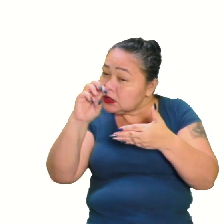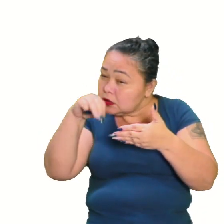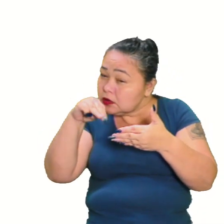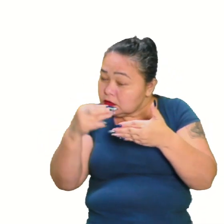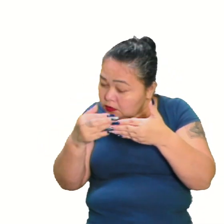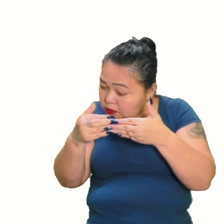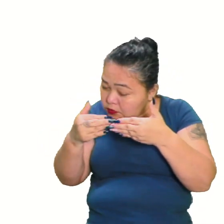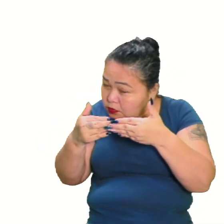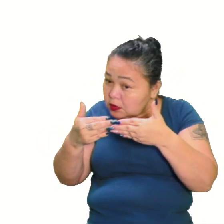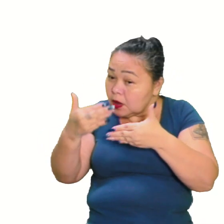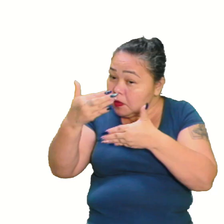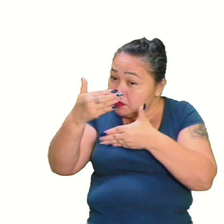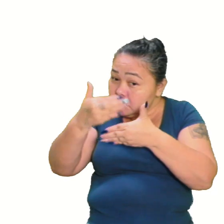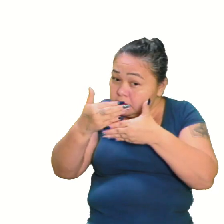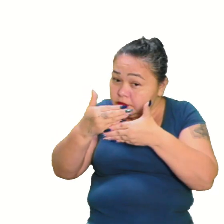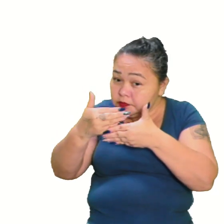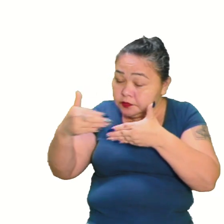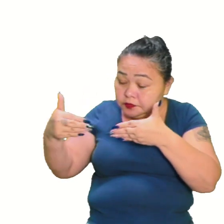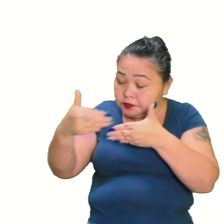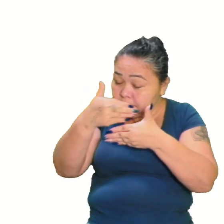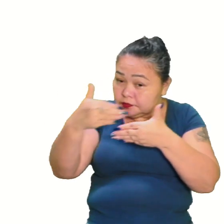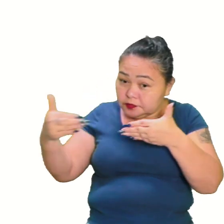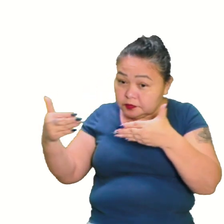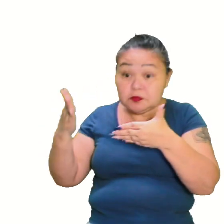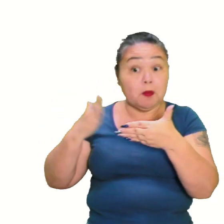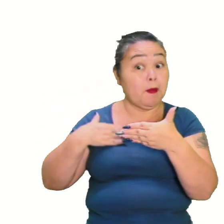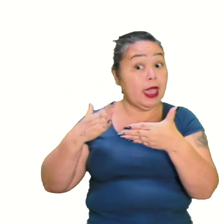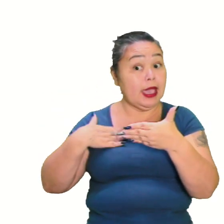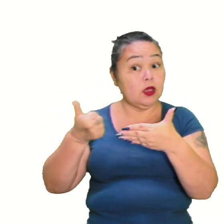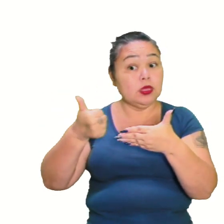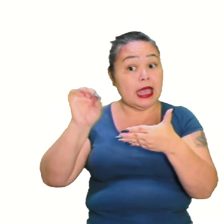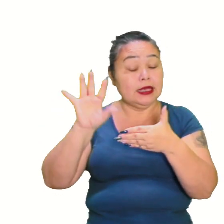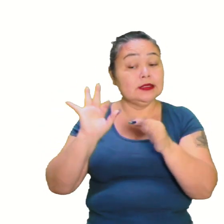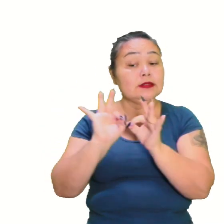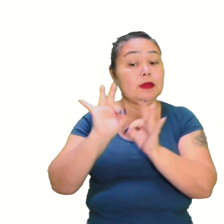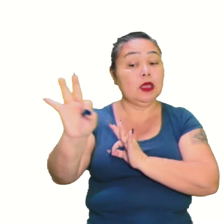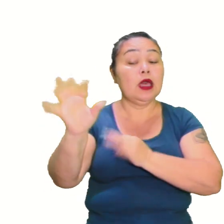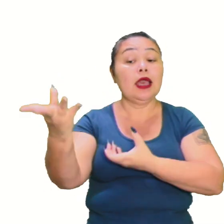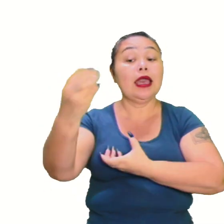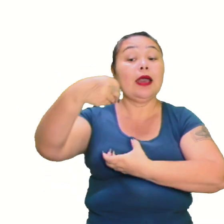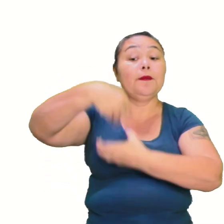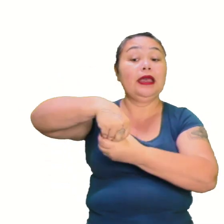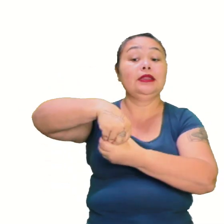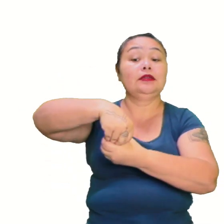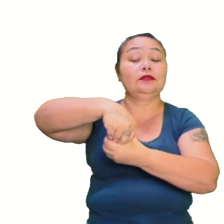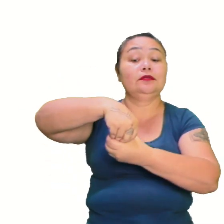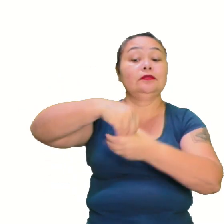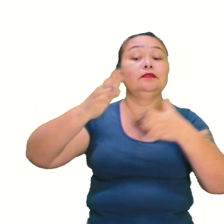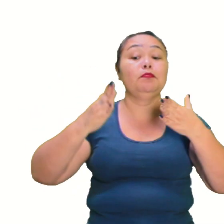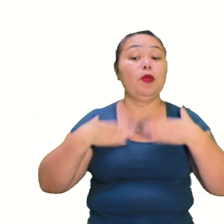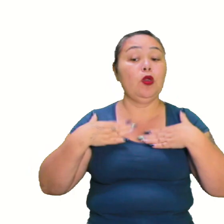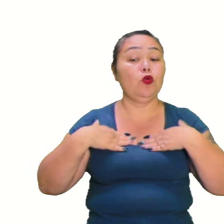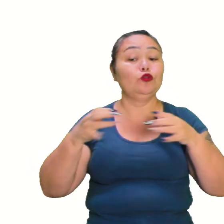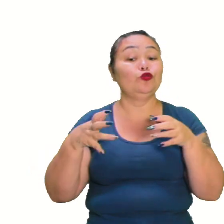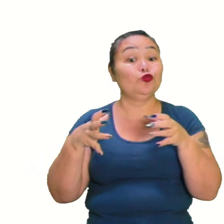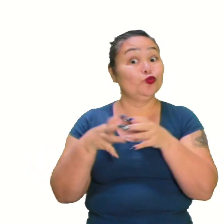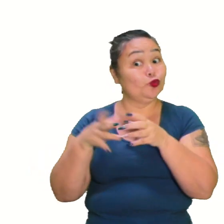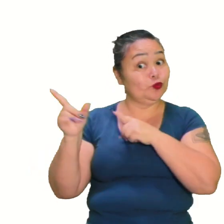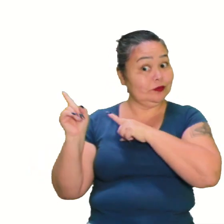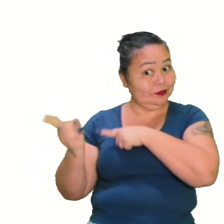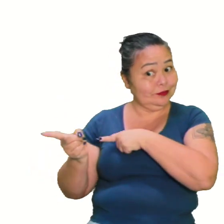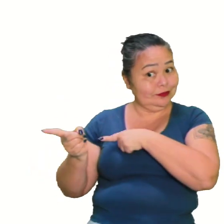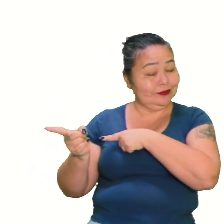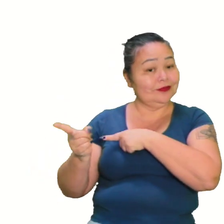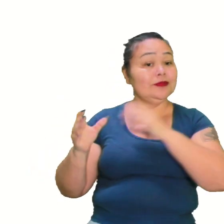centímetros, 7 centímetros, para que o muro fique nos meus 10 metros, porque agora ele pertence ao meu conjunto.